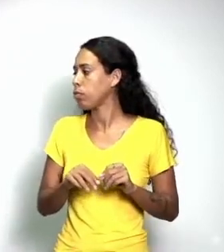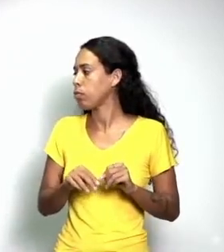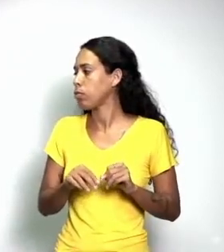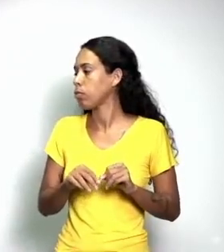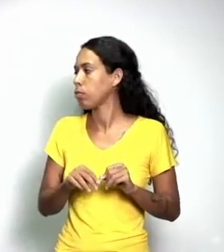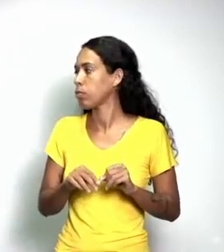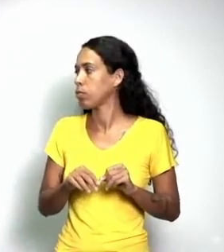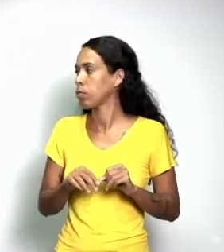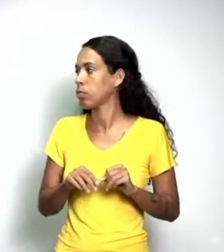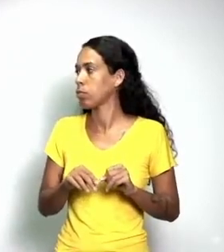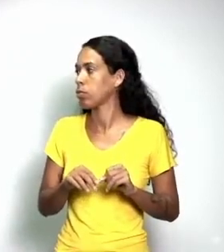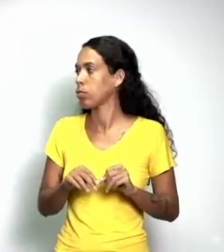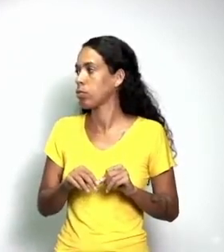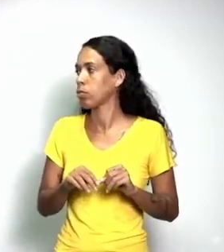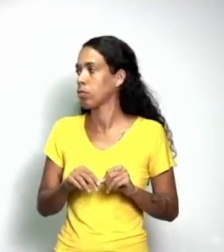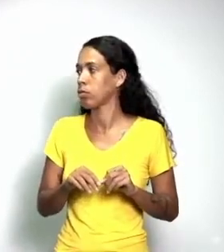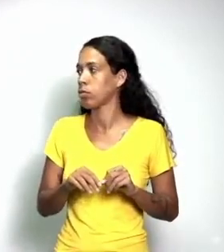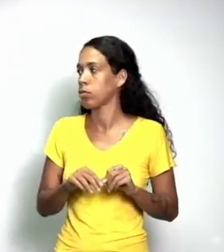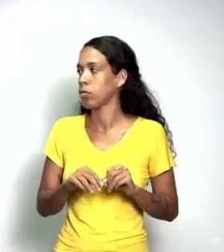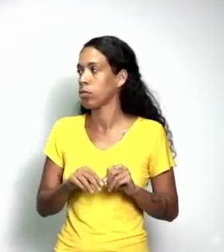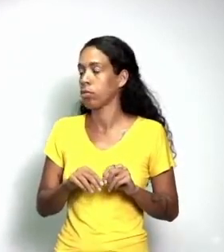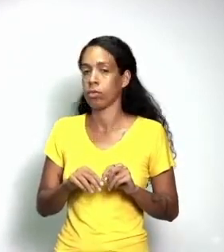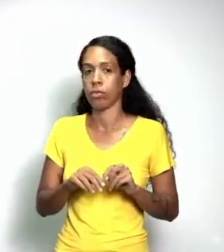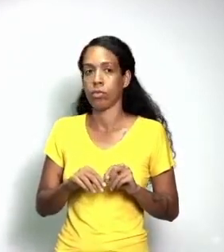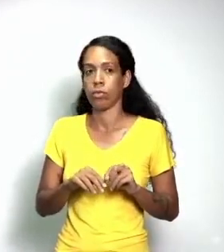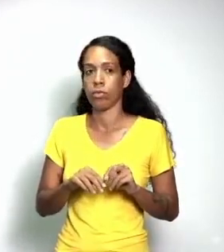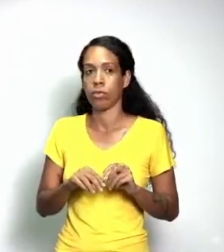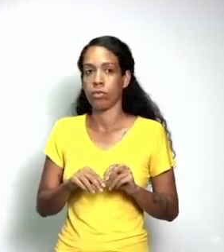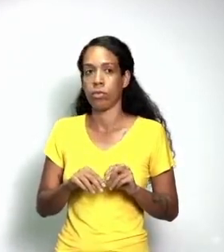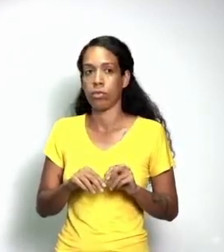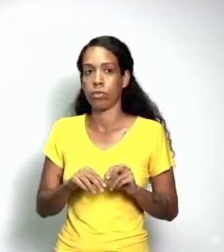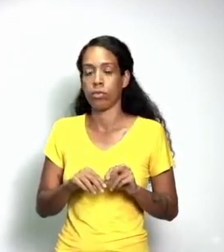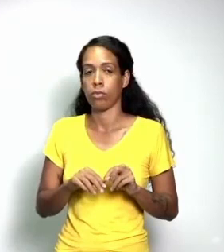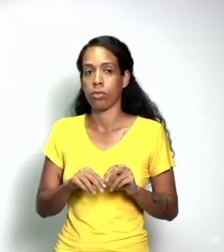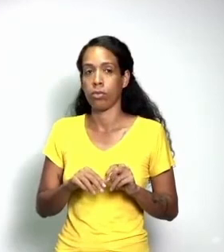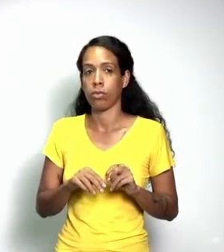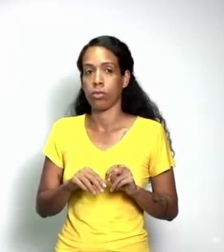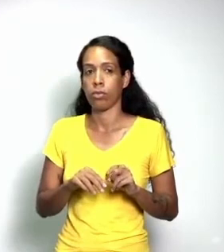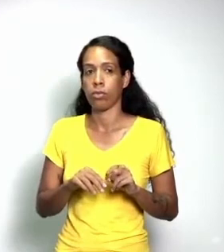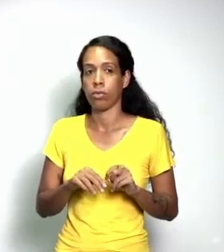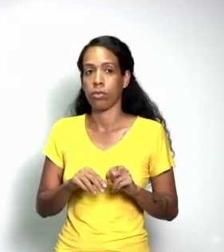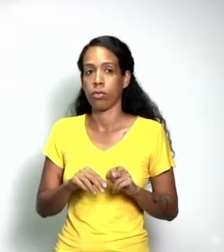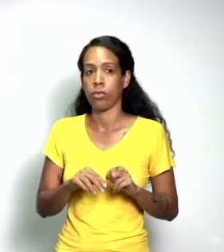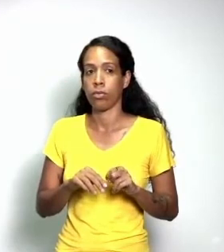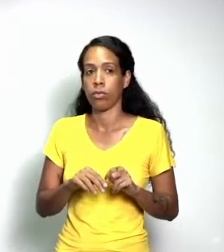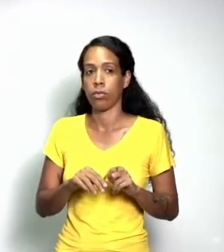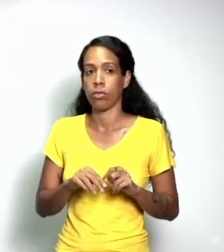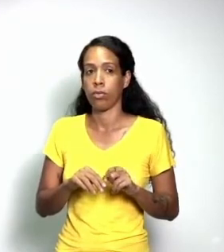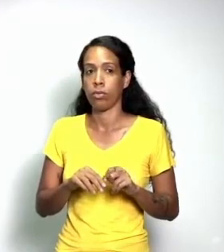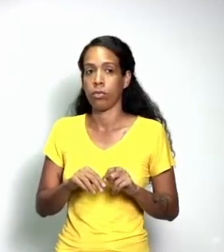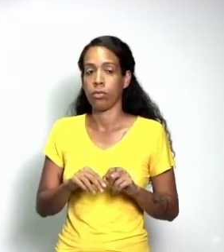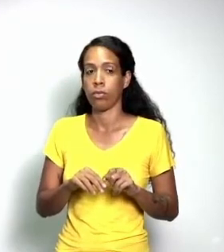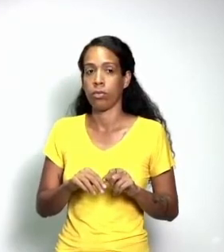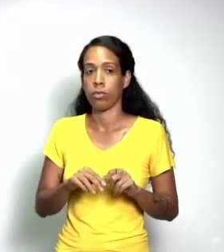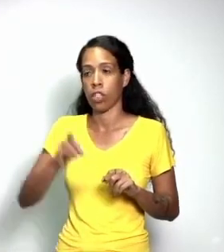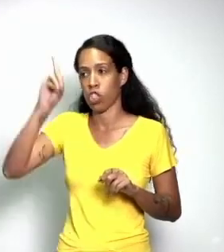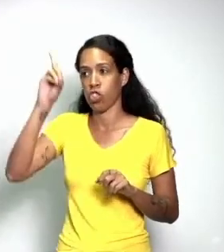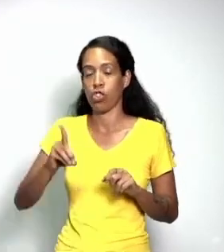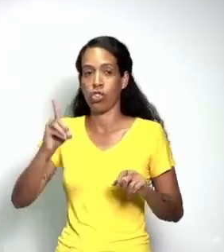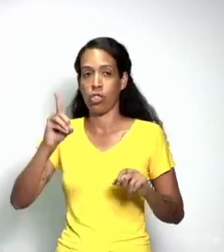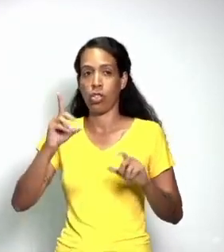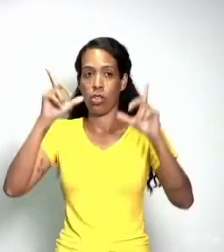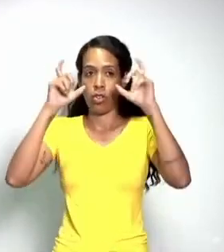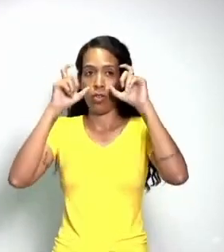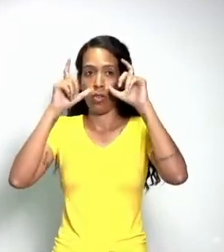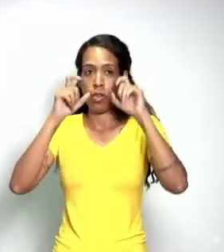o que você quis perguntar? Se é inapropriado que ter duas câmeras? Não, e... ter, ter um diretor